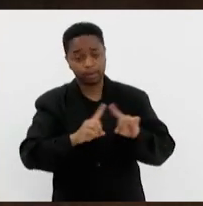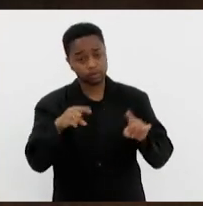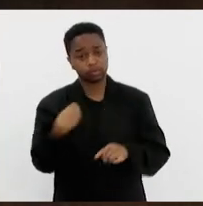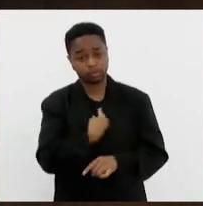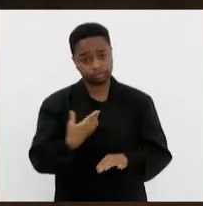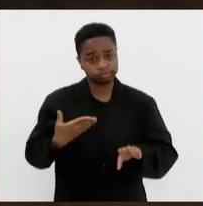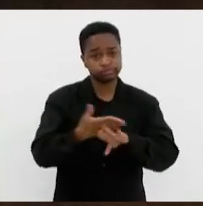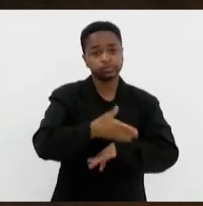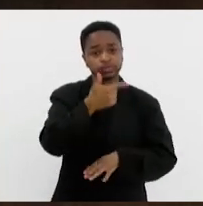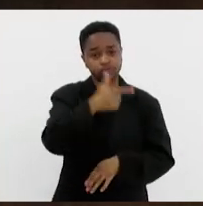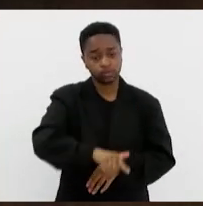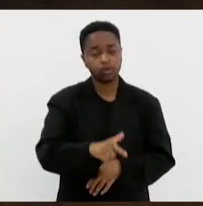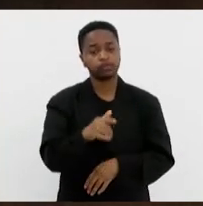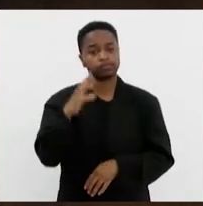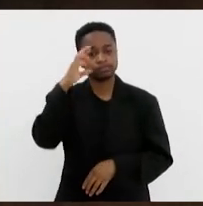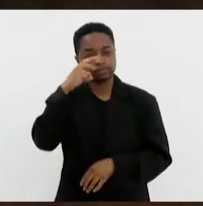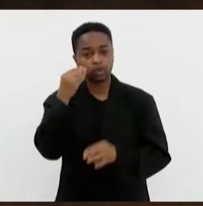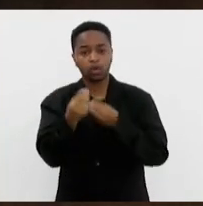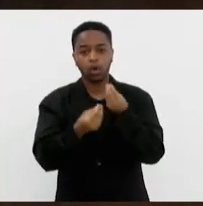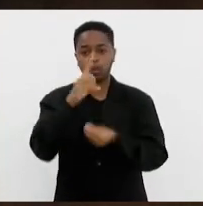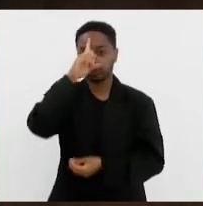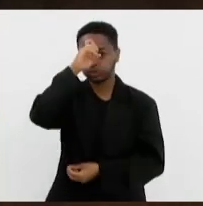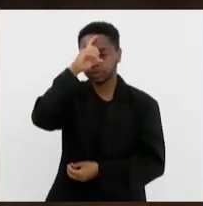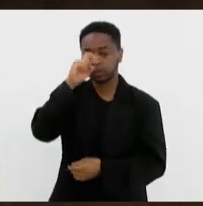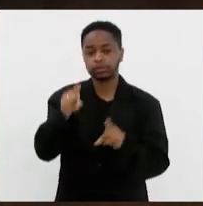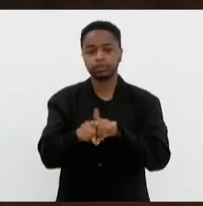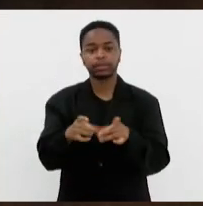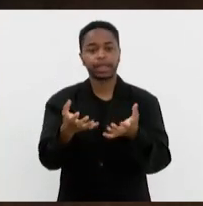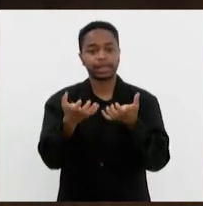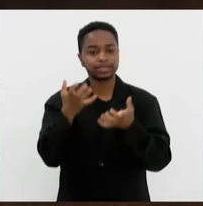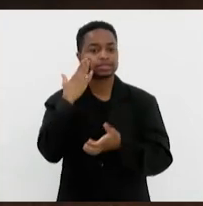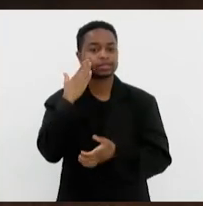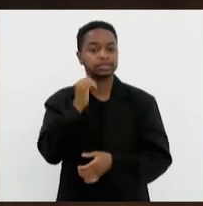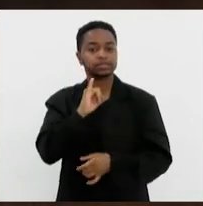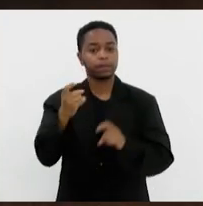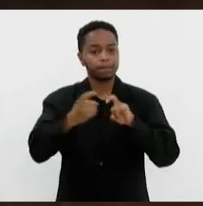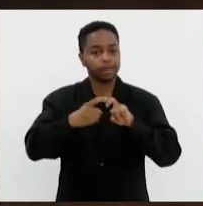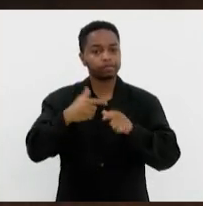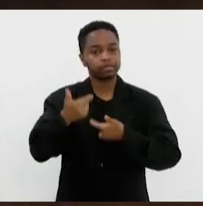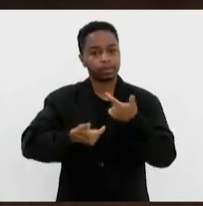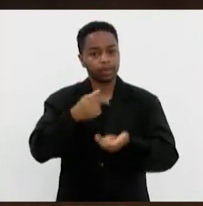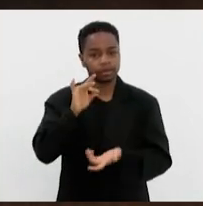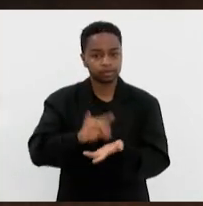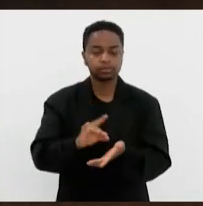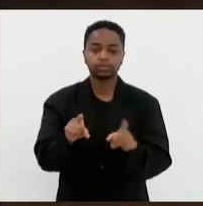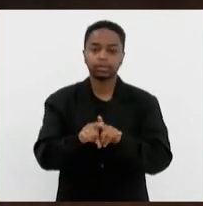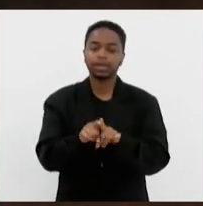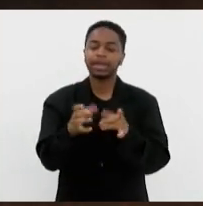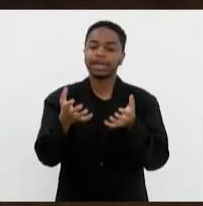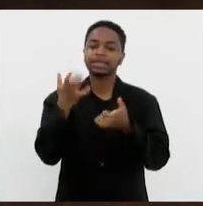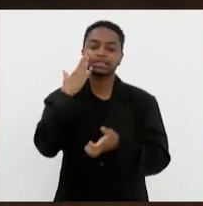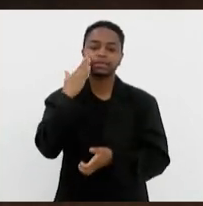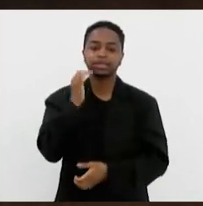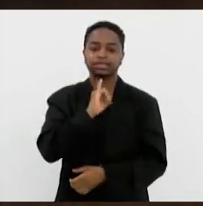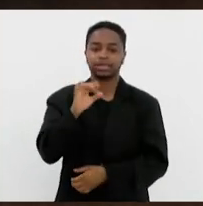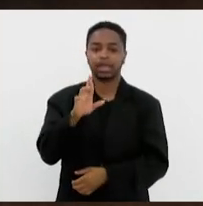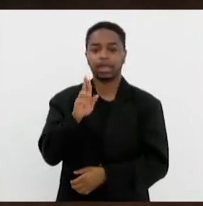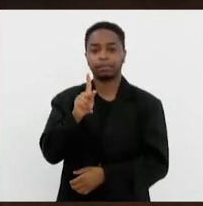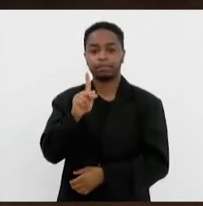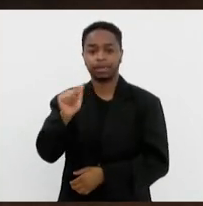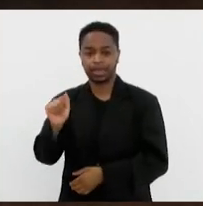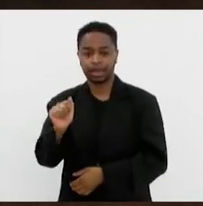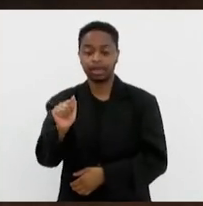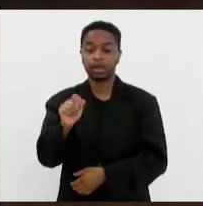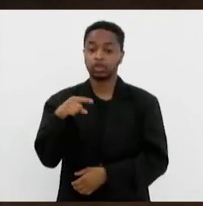outra vez os hospitais. Nós queremos saber se os médicos estão trabalhando, nós queremos saber se a farra do RPA que nós denunciamos